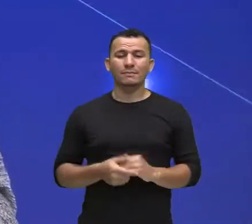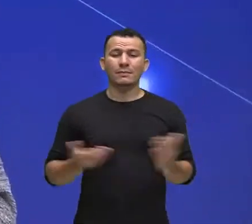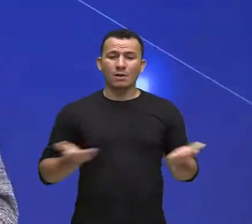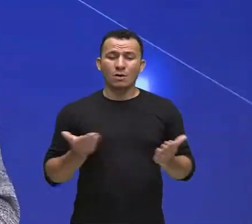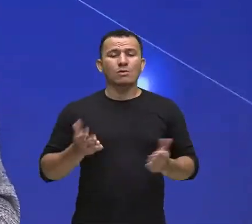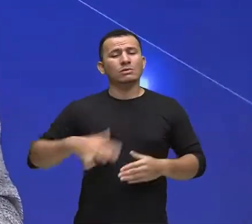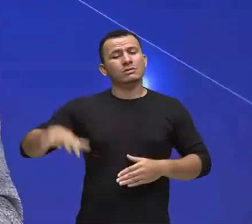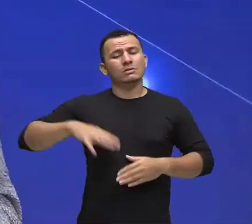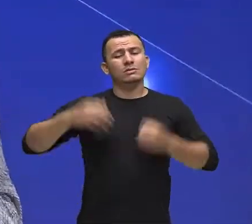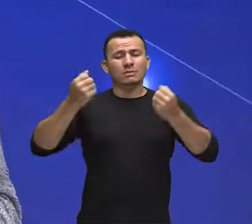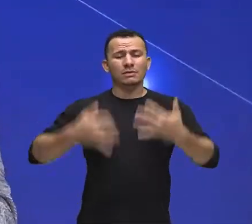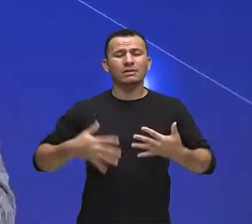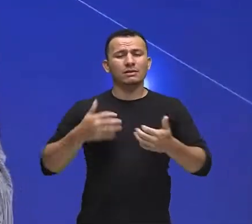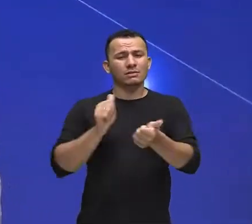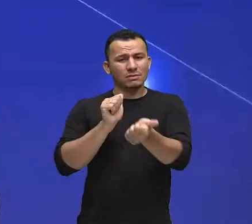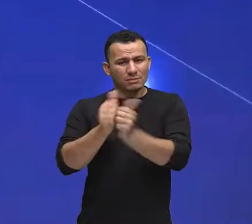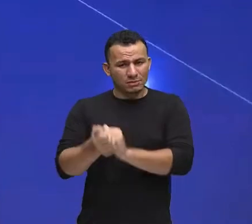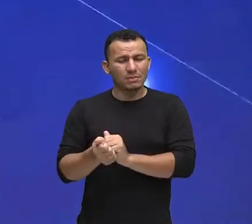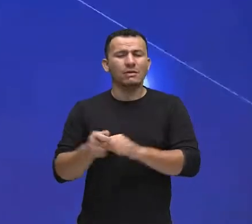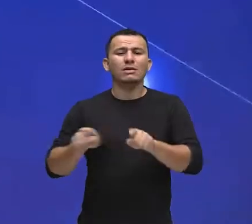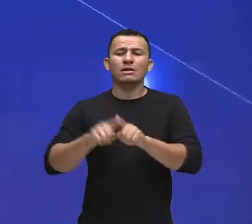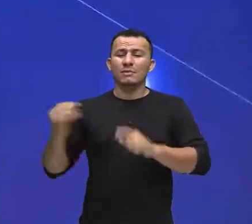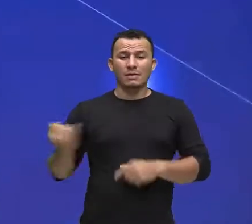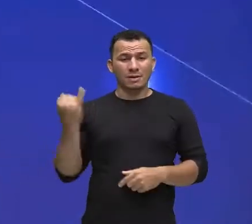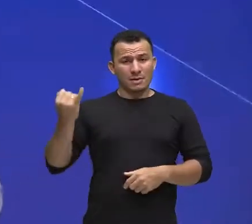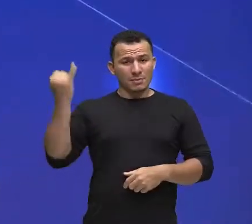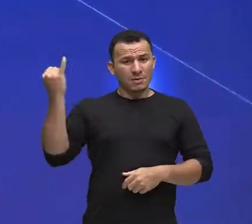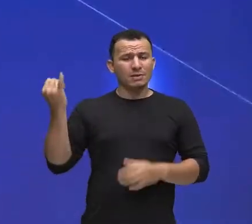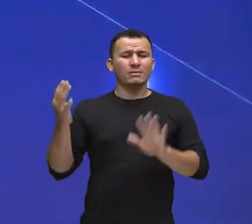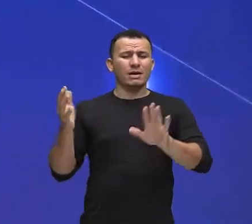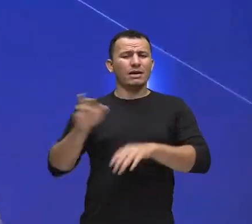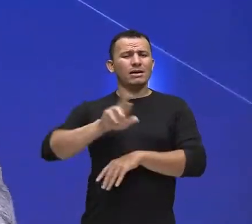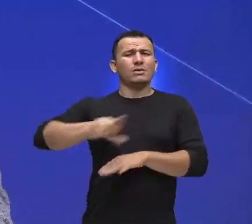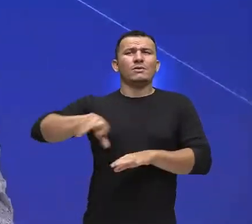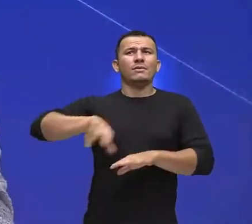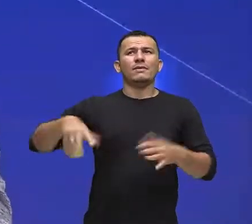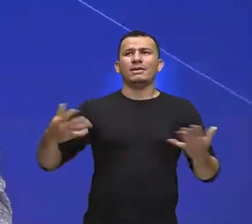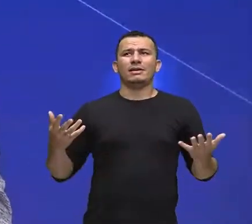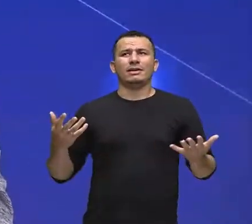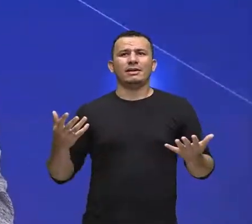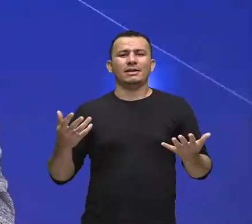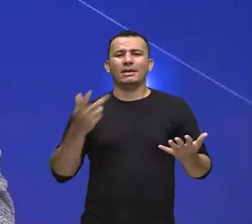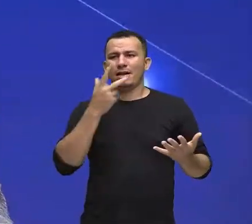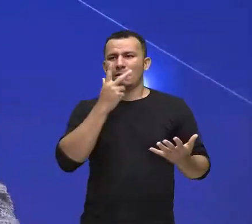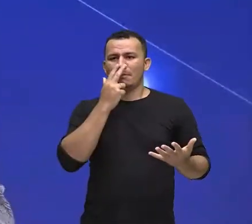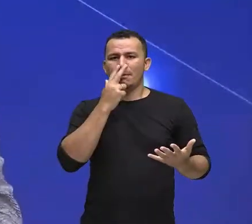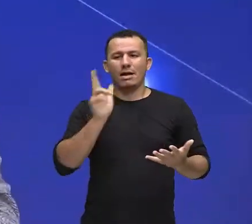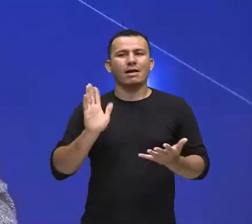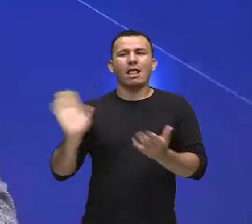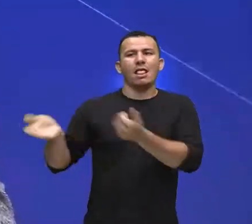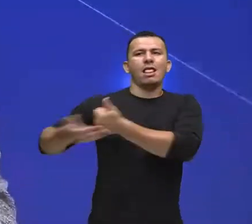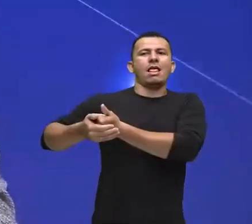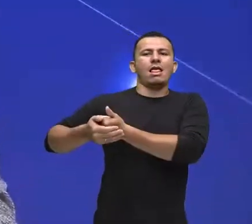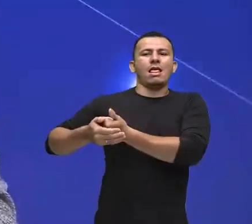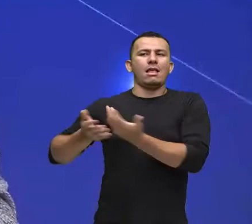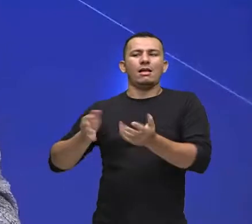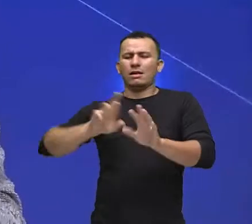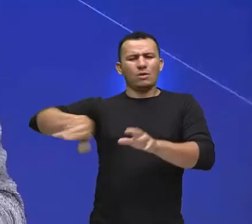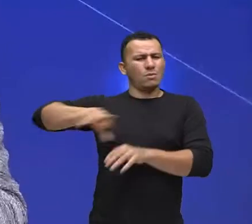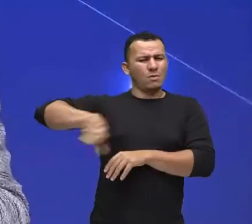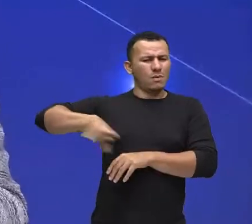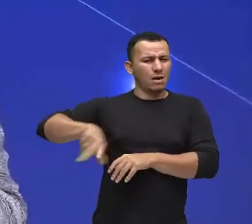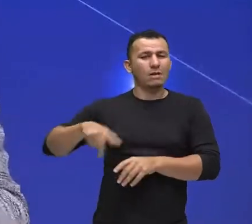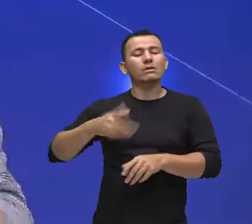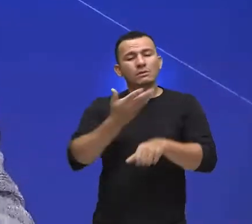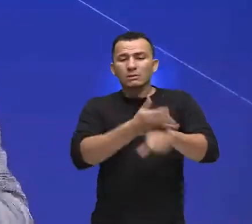o esporte, falando desse esporte e de sua relevância, mas a gente não está falando de um princípio isolado, o esporte pelo esporte,